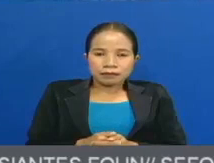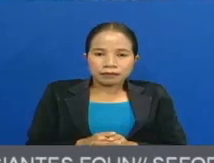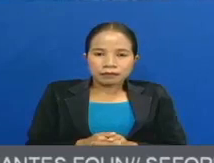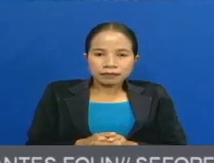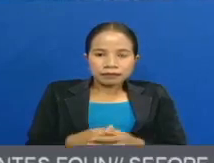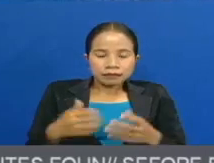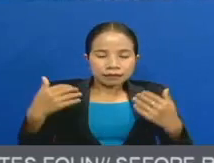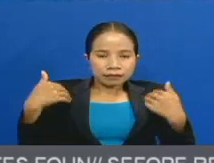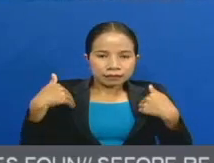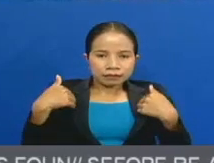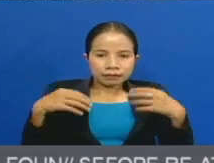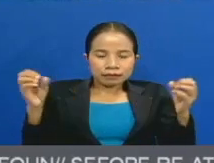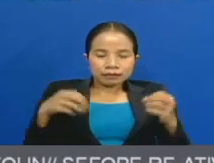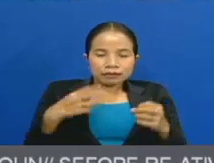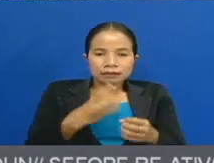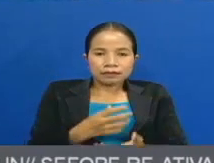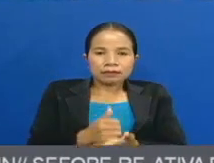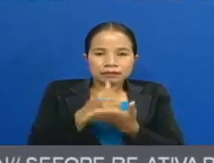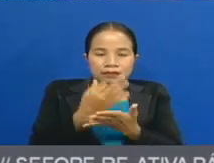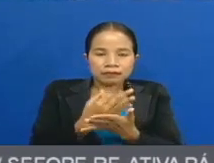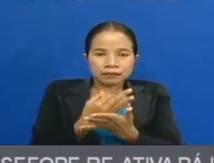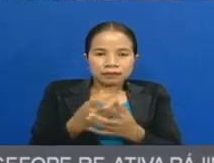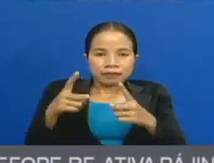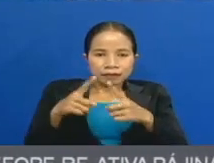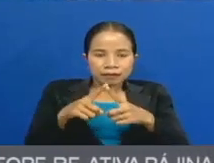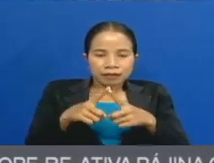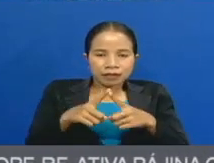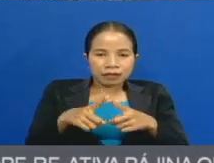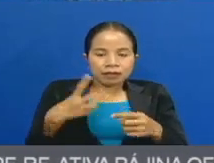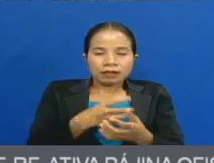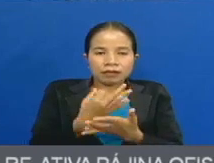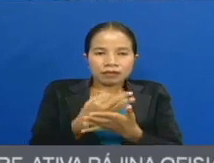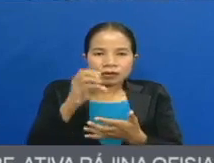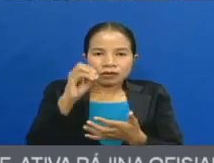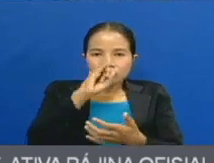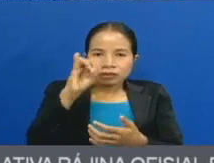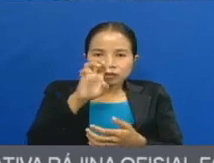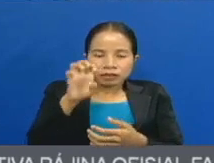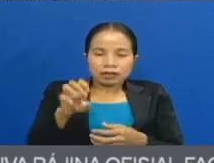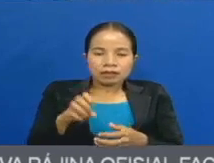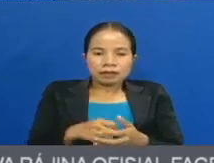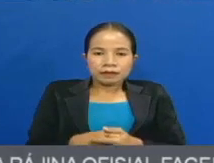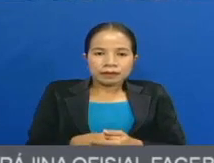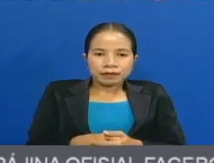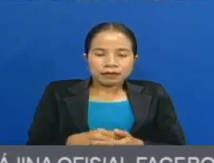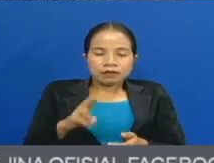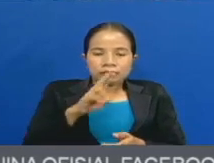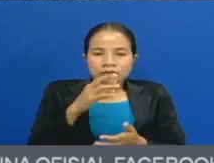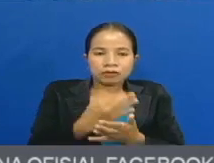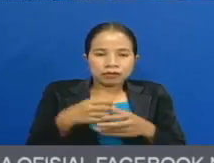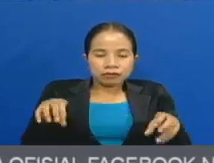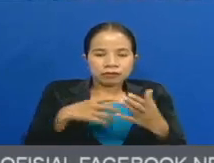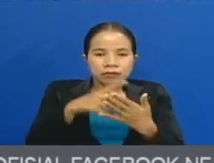a Lausli tem apoio ao orçamento e tem orçamento geral do Estado para que financie o projeto,